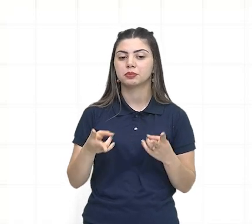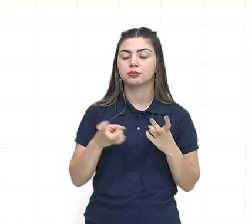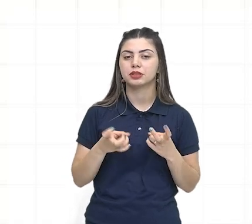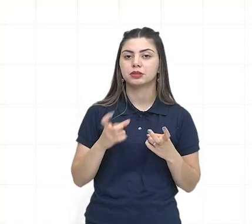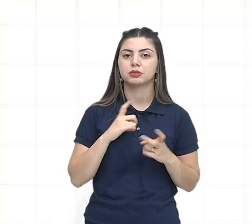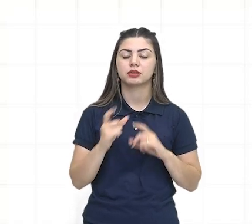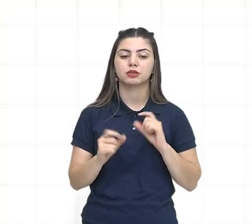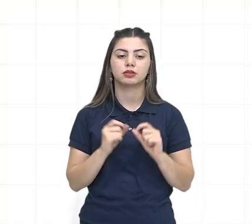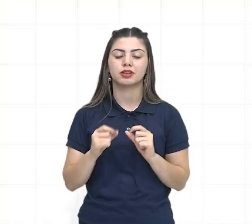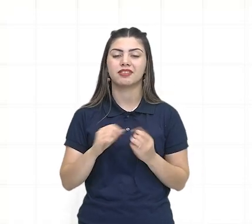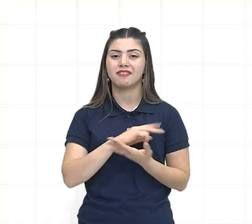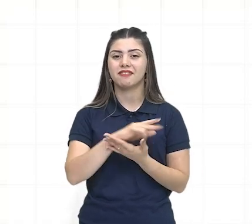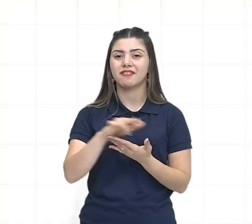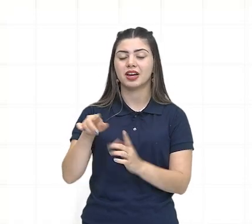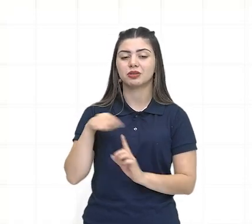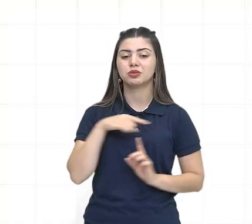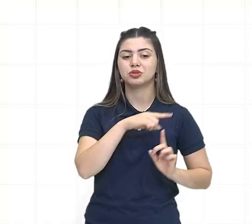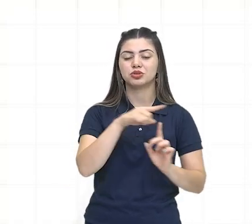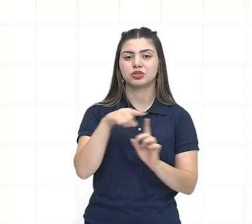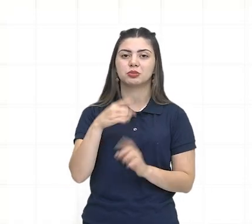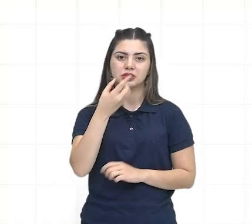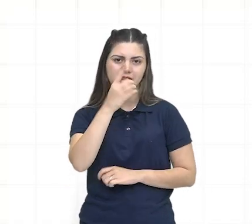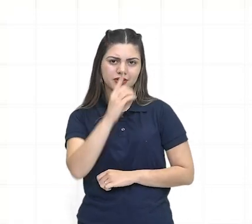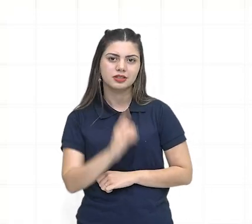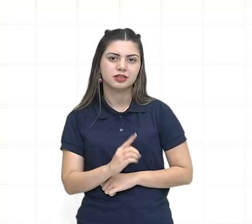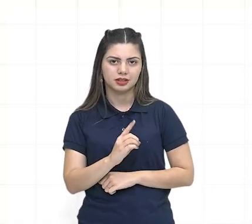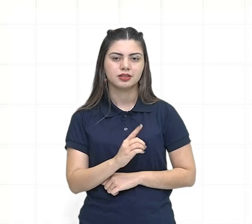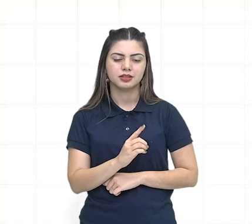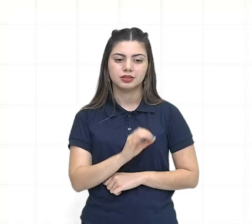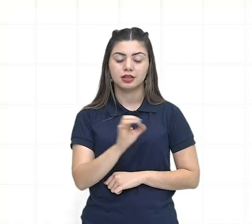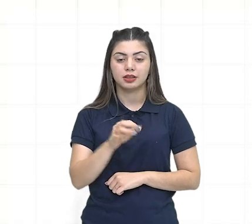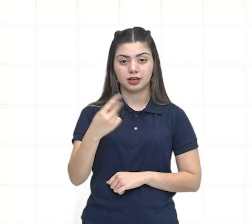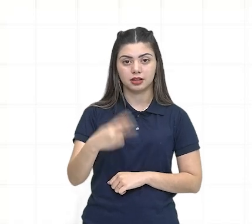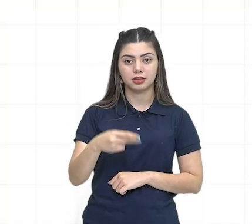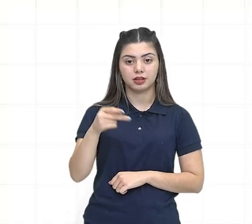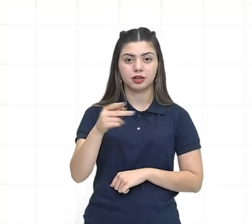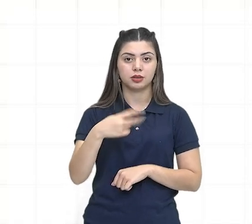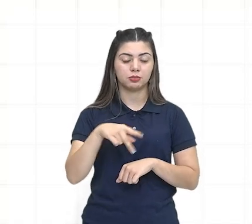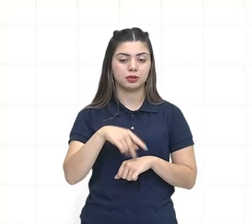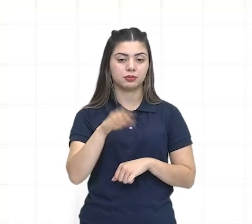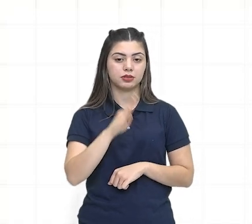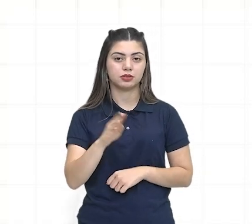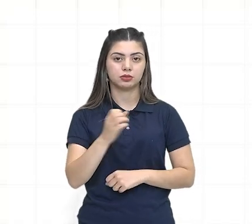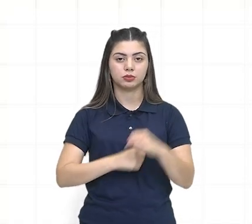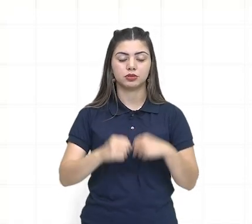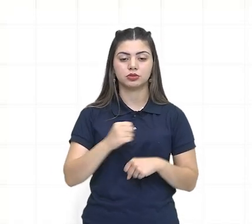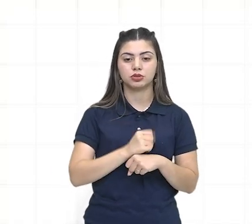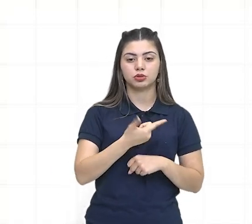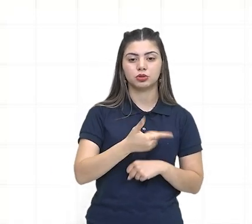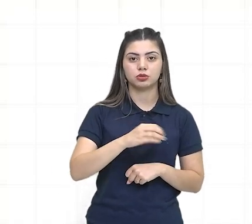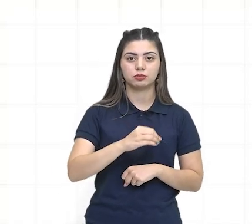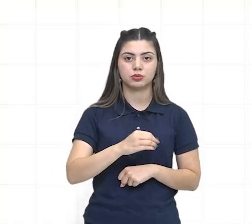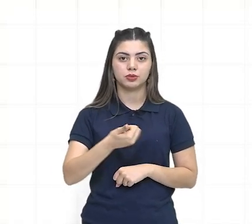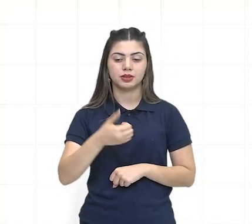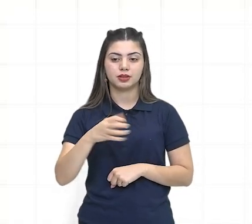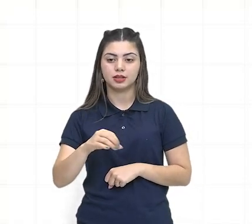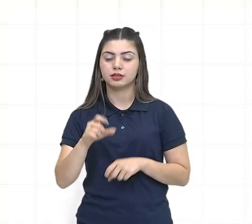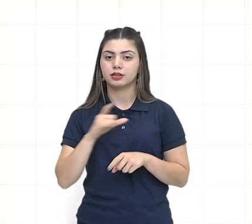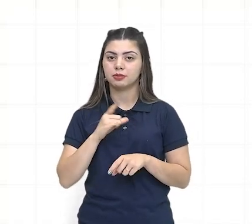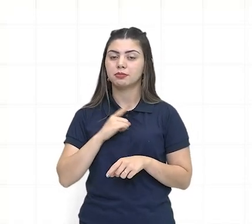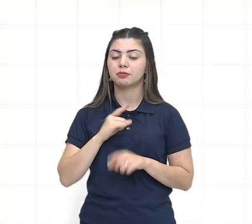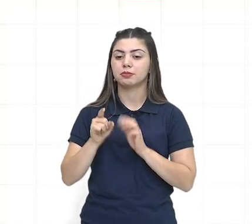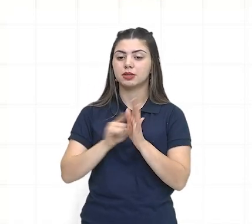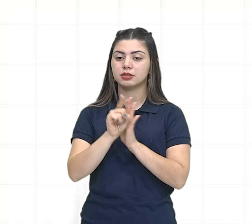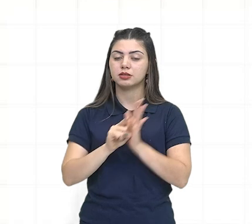temos aqui, ó, vários tipos de deficiência analisadas, né? Isso no Brasil 2010. A fonte também é do IBGE, no